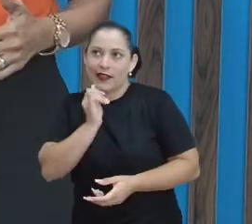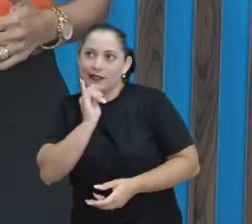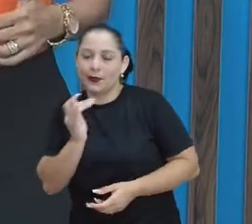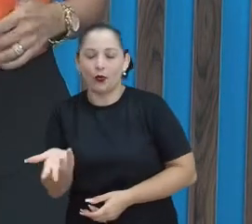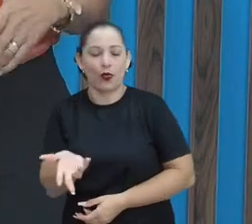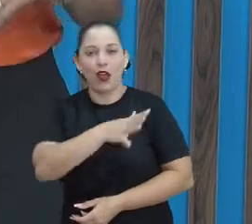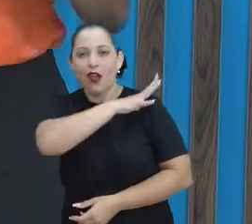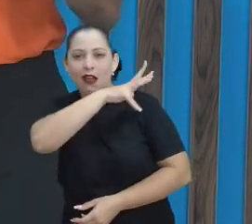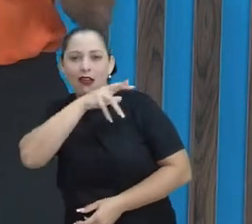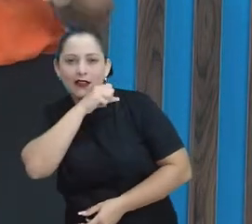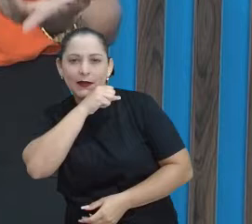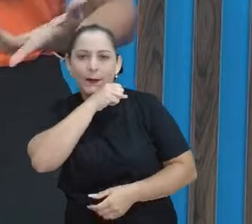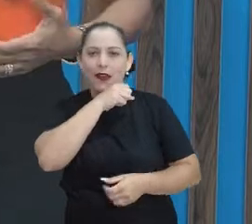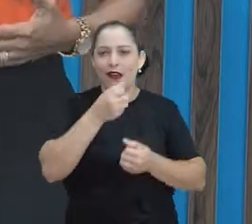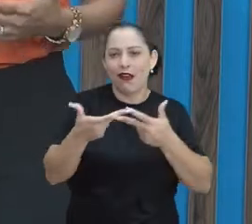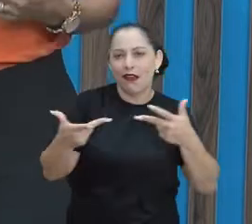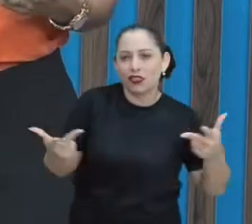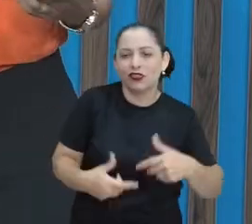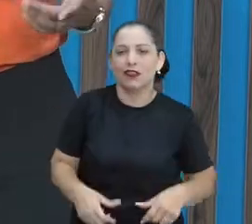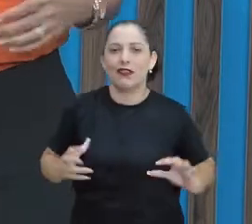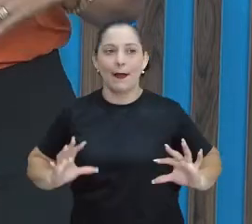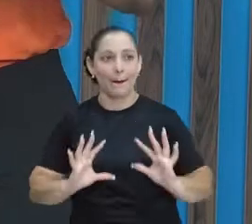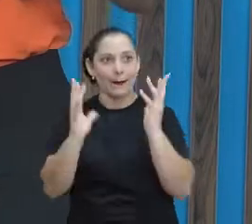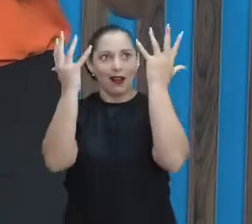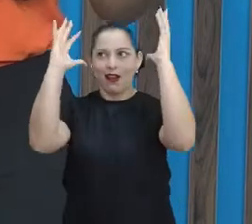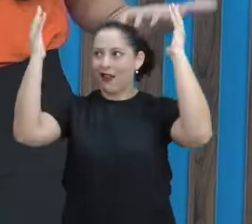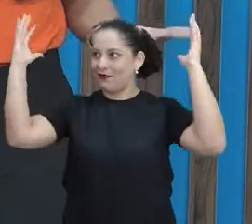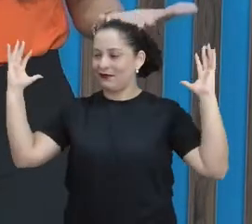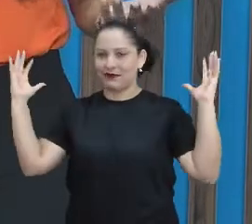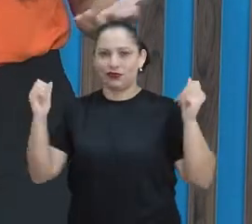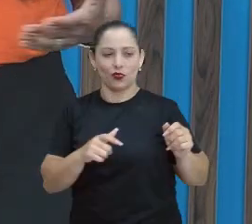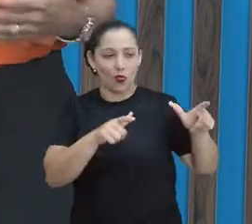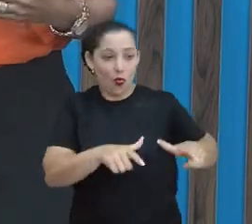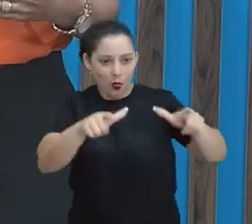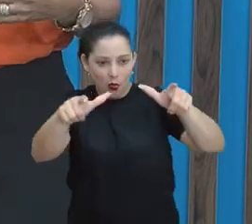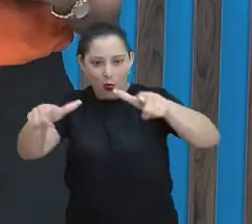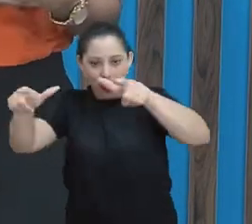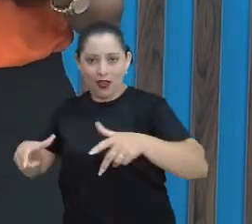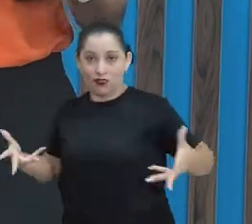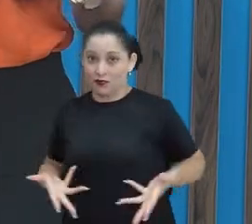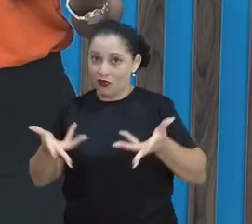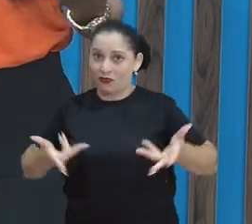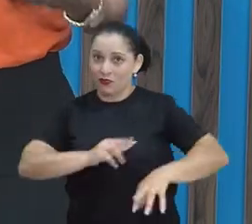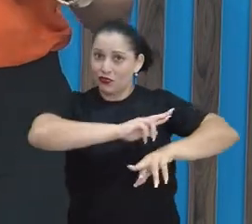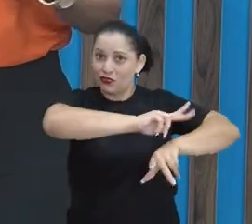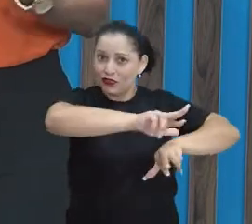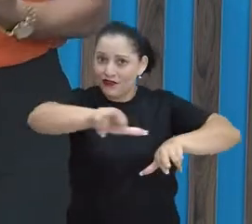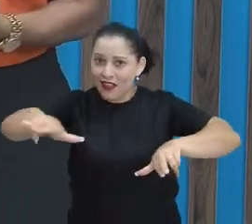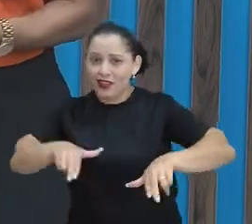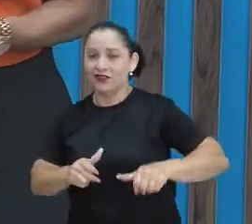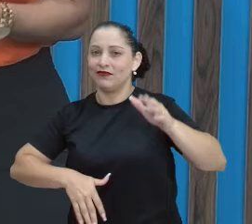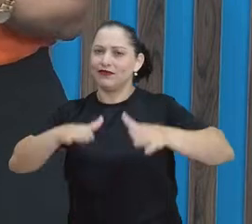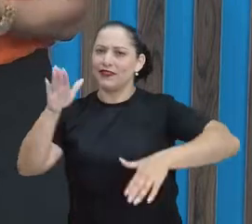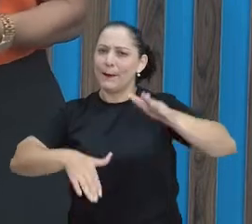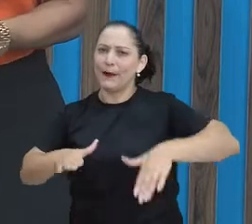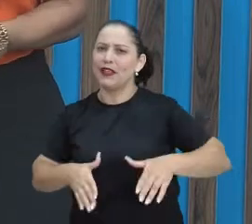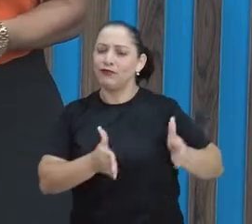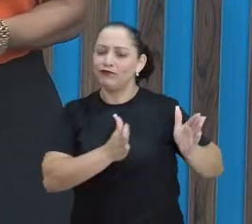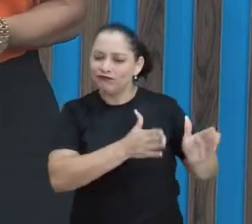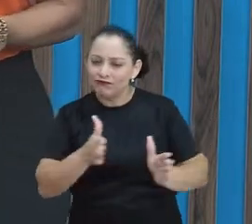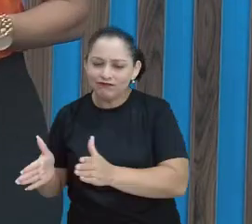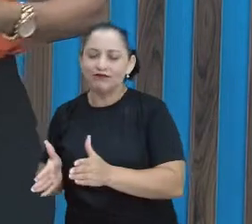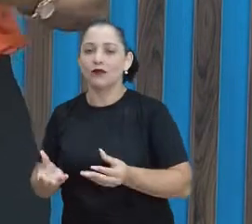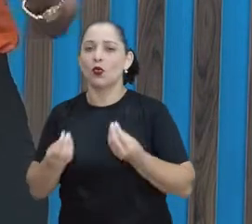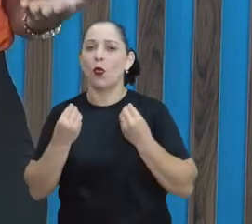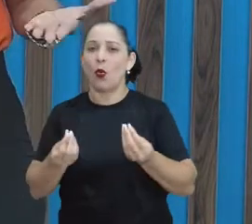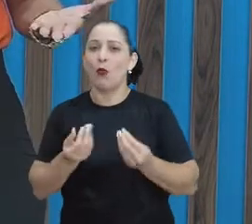Animais, plantas, lugares, né? Estímulos diferentes. Então, a depender da necessidade do plano, do projeto de